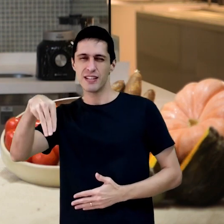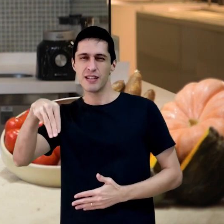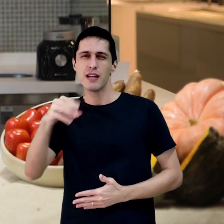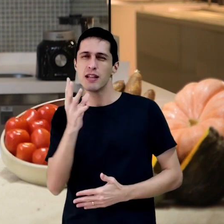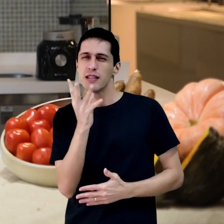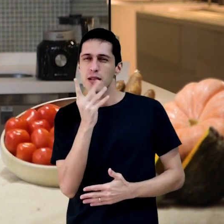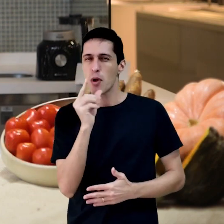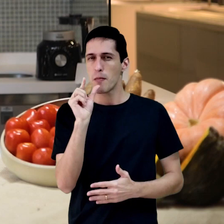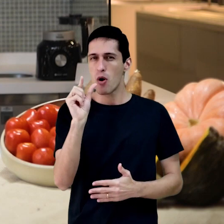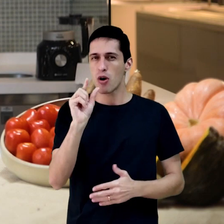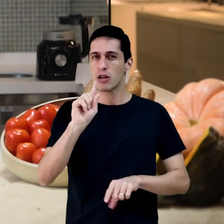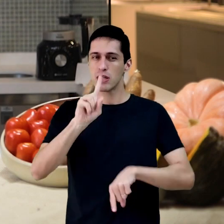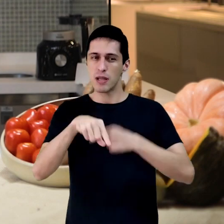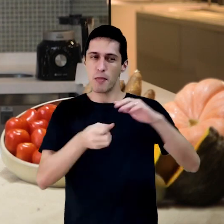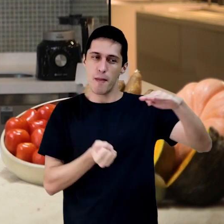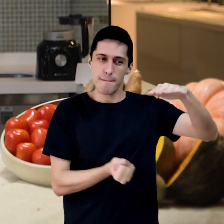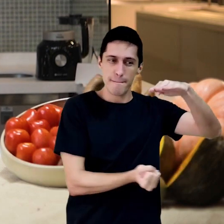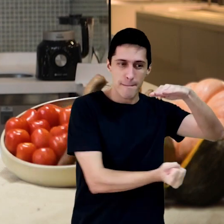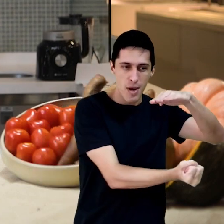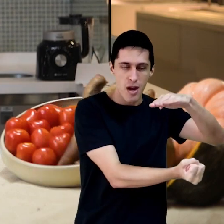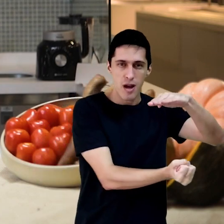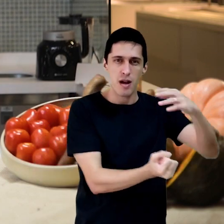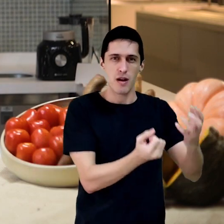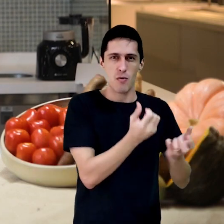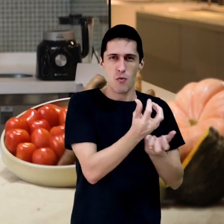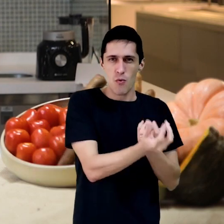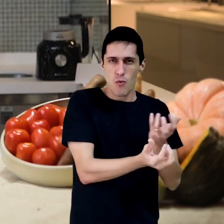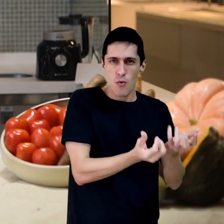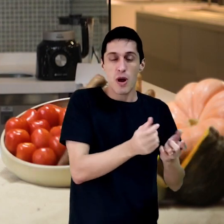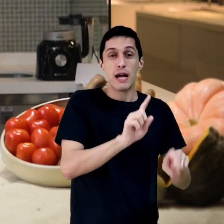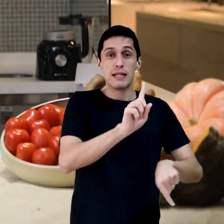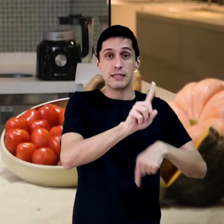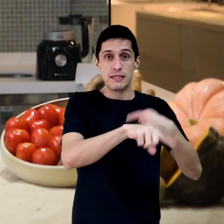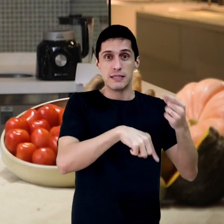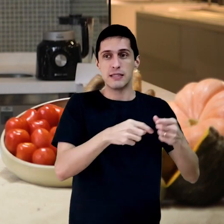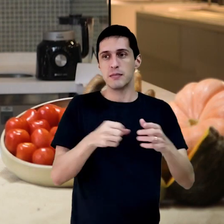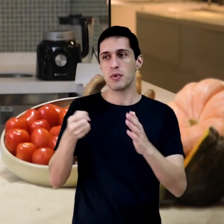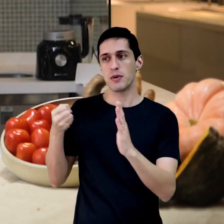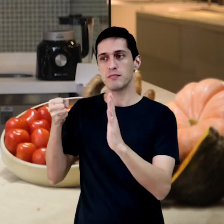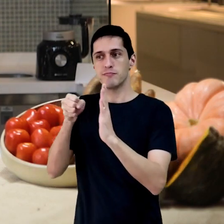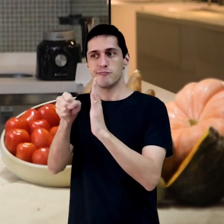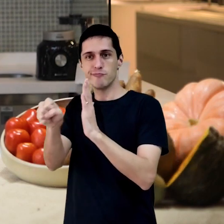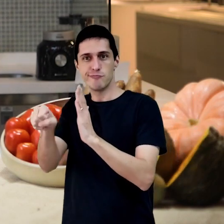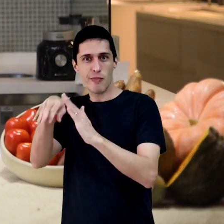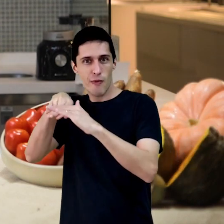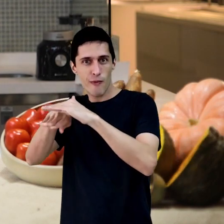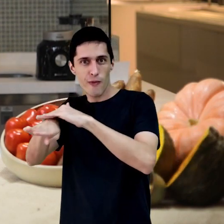forno, também depois vai para a geladeira. Então, a gente vai iniciar aqui com a calda.